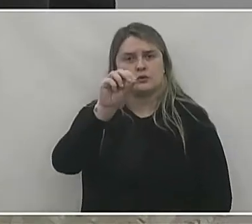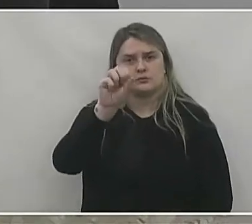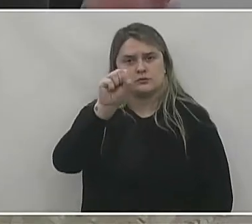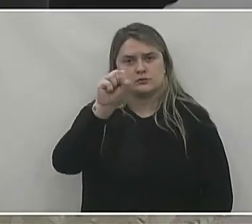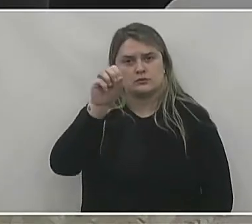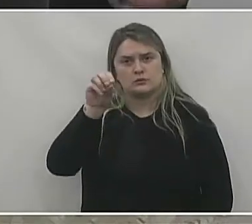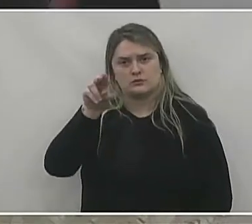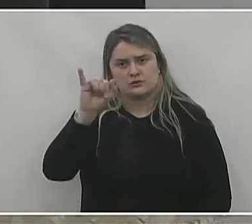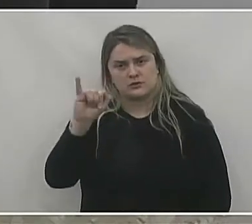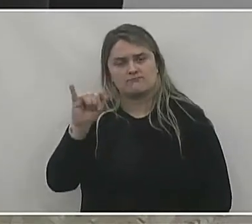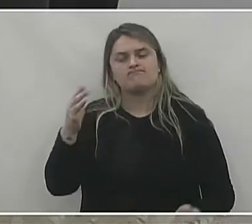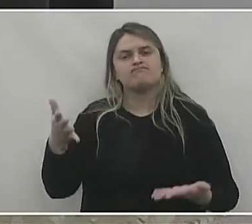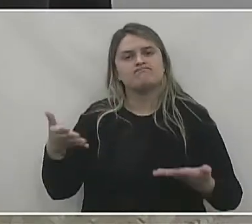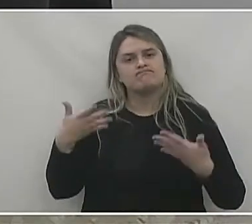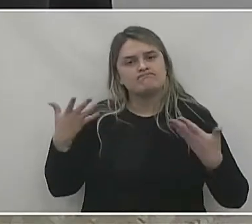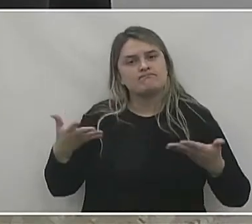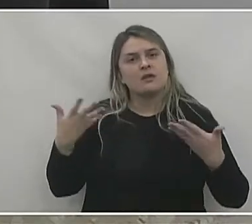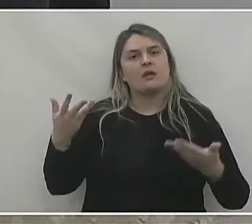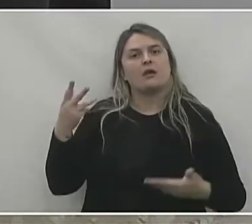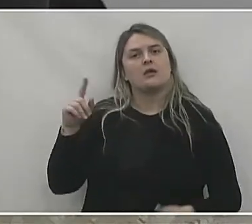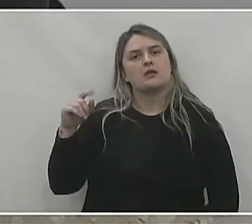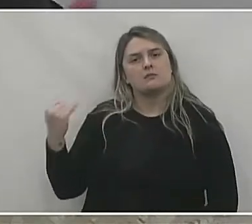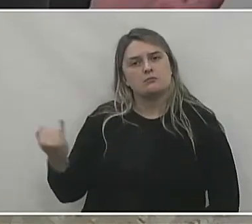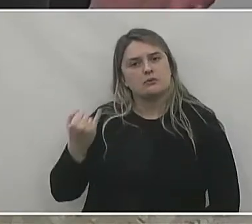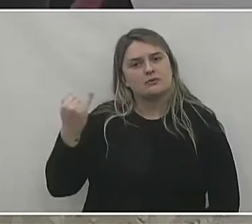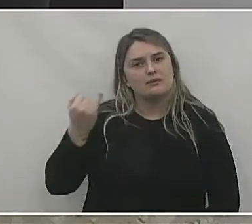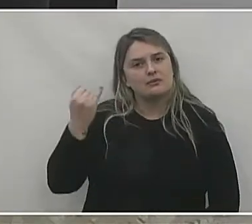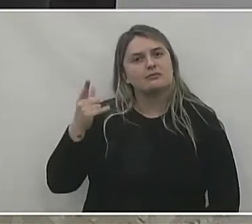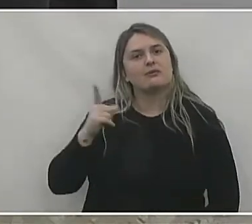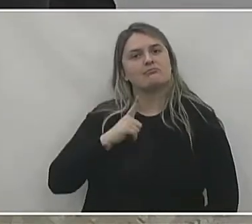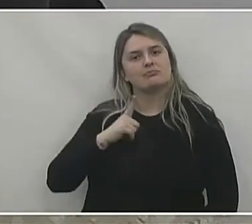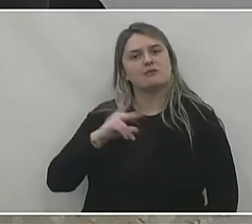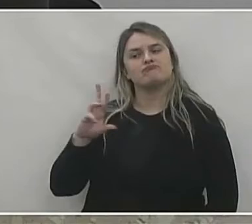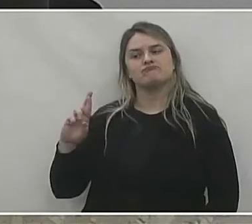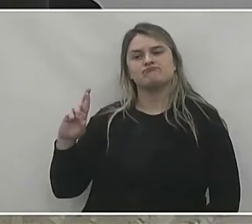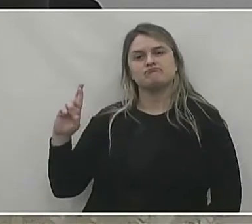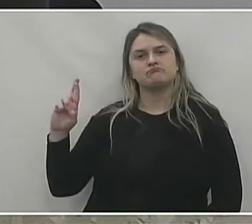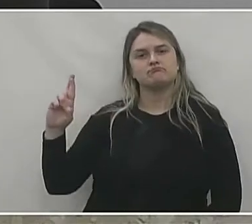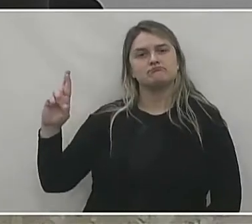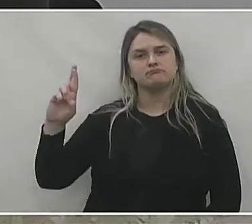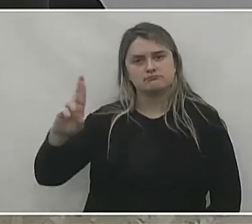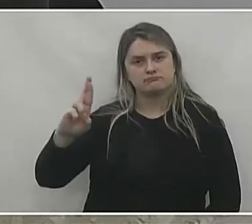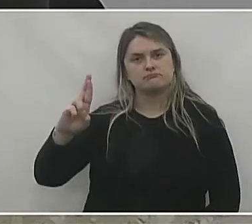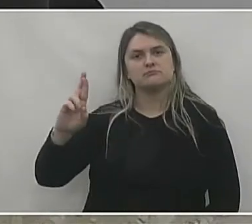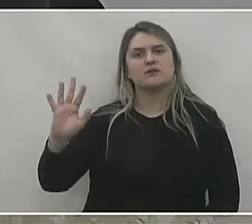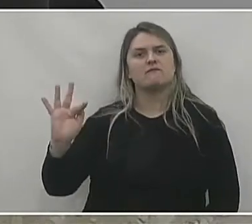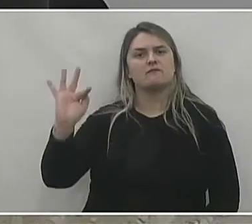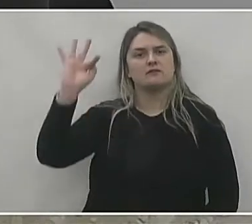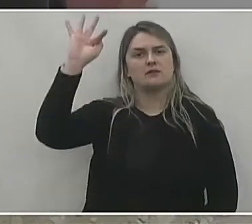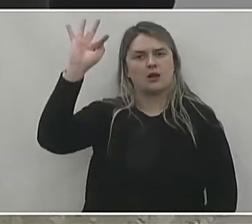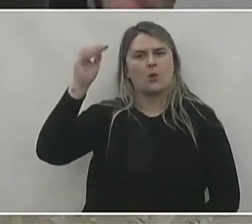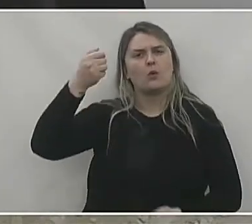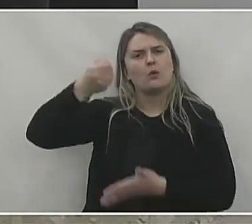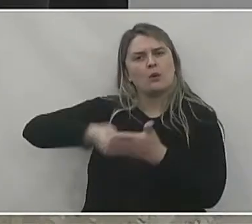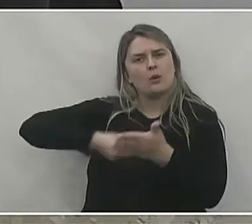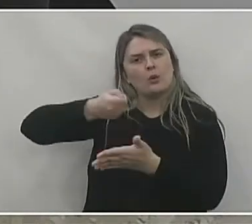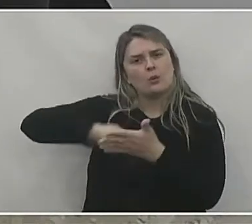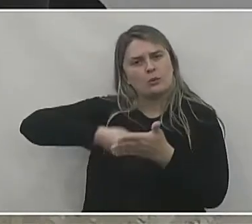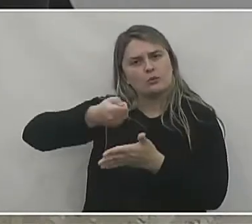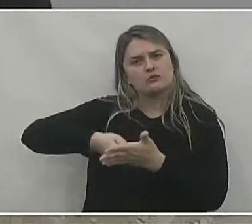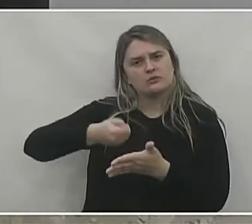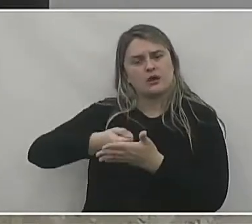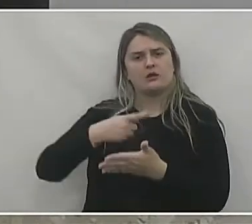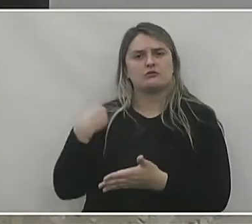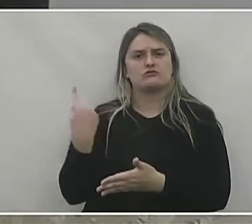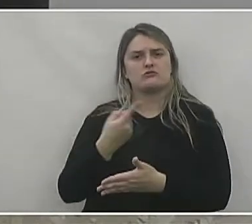Rossoni, enaltecer a importância de termos um representante a nível federal para lutar